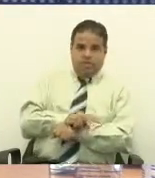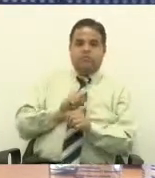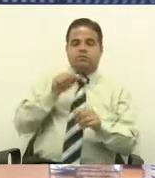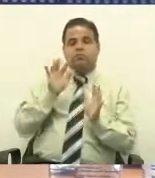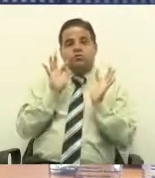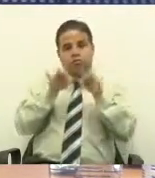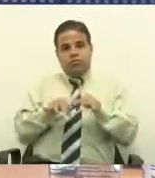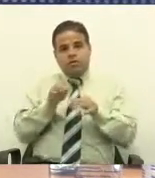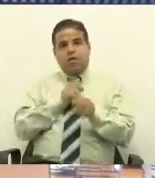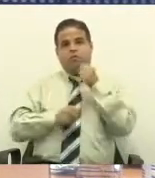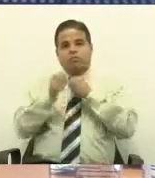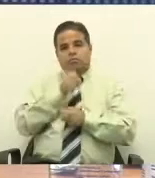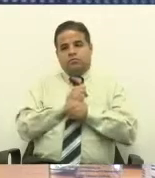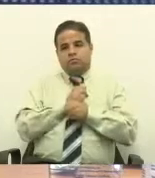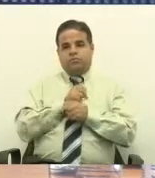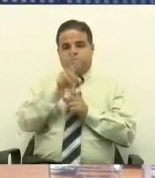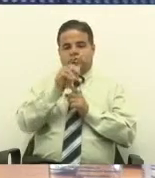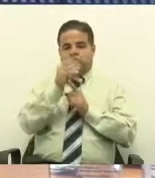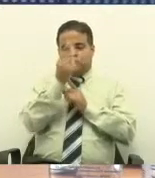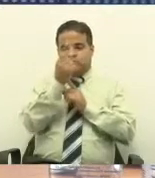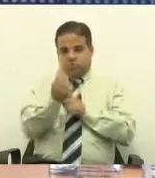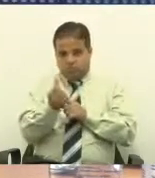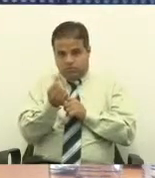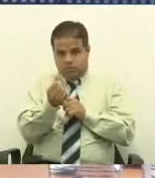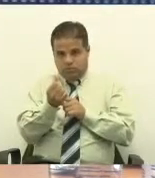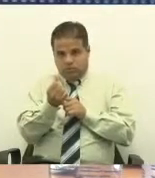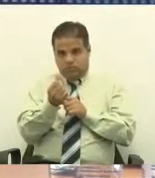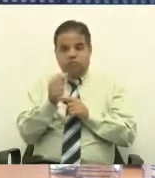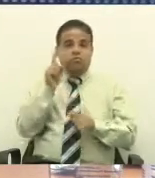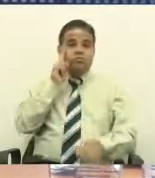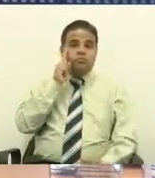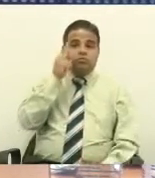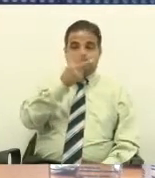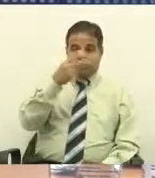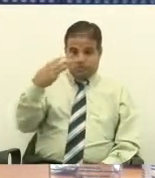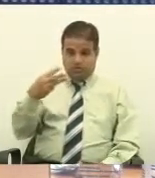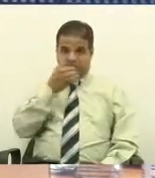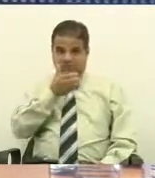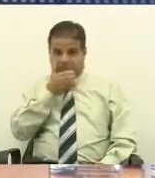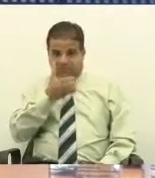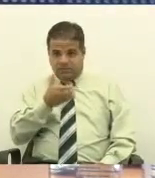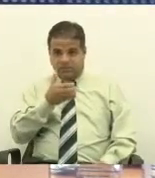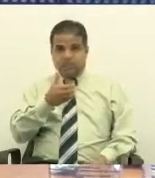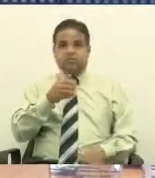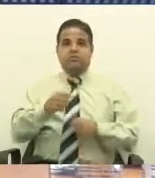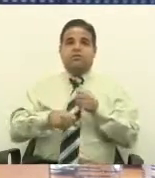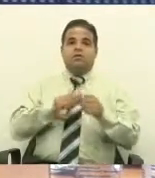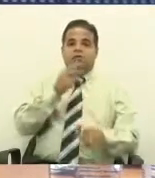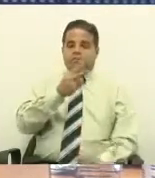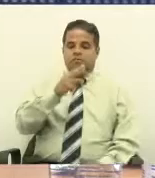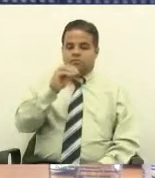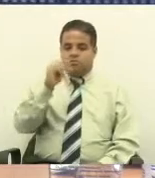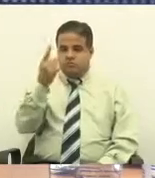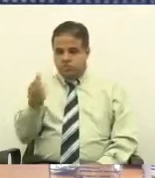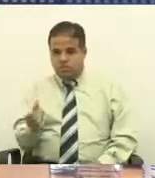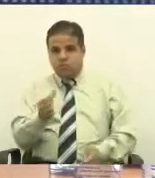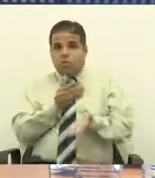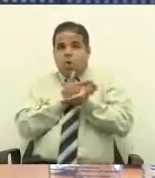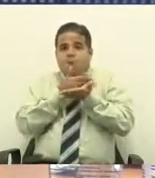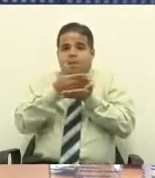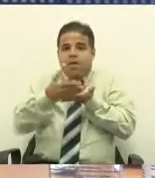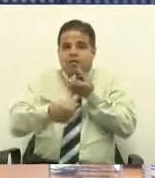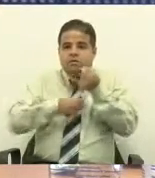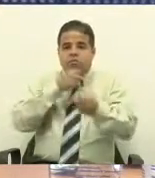no final do ano de 2016, no dia 23 de dezembro de 2016, logo no início do